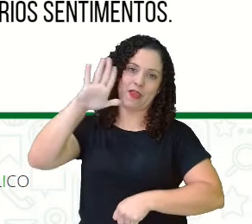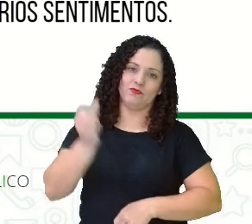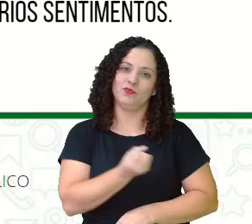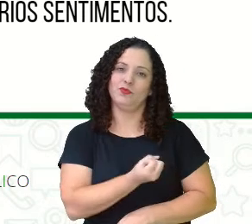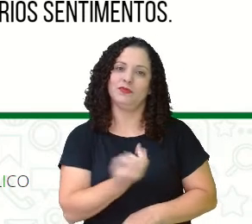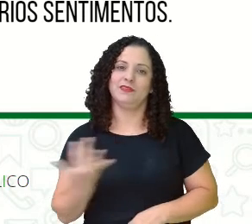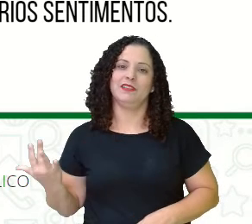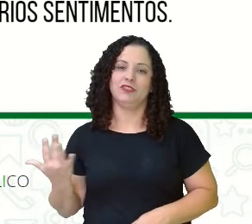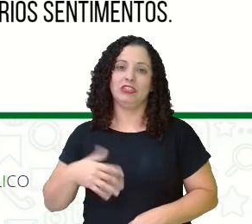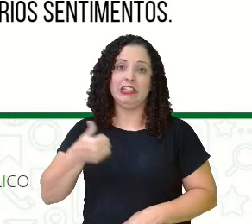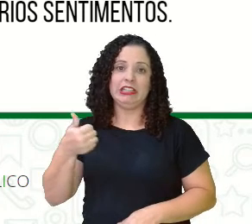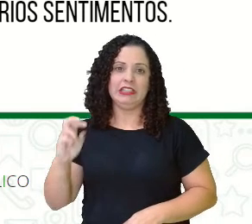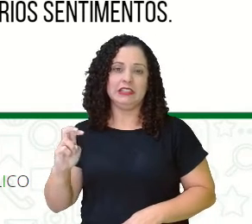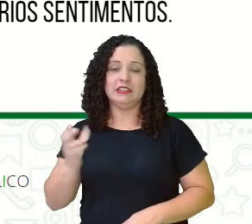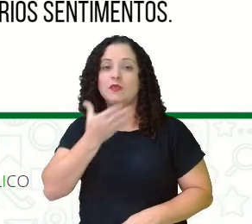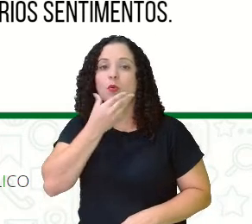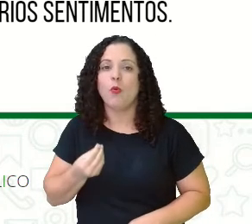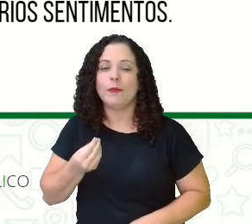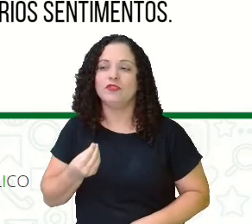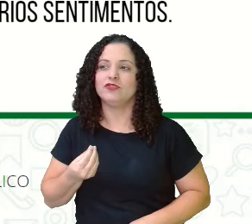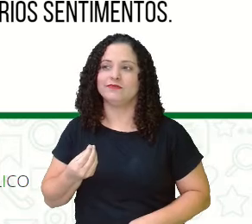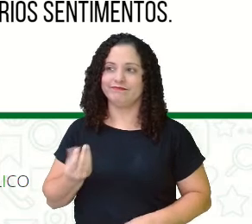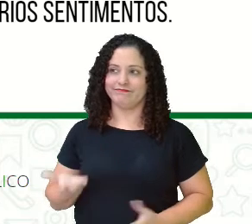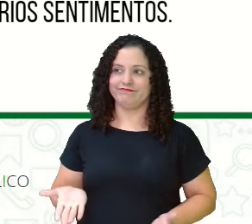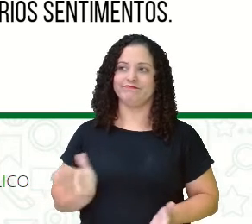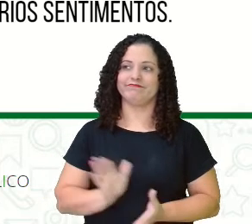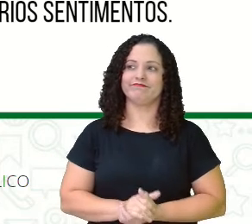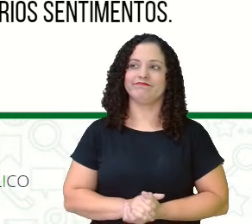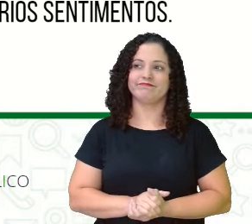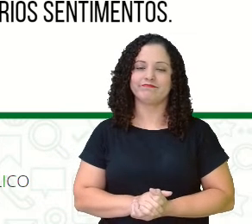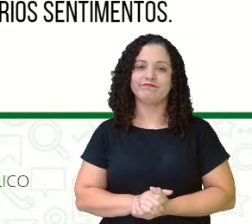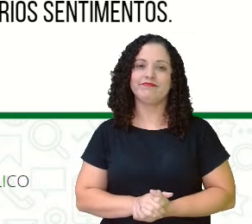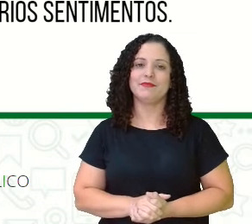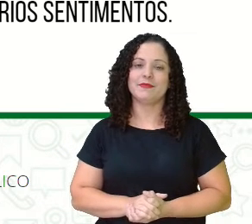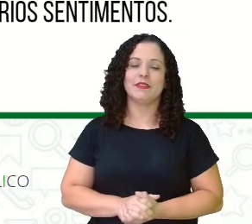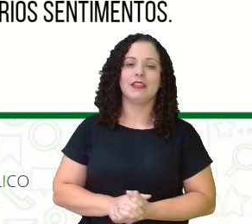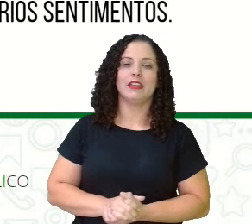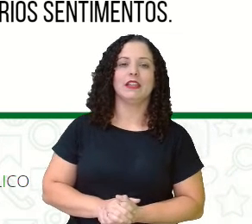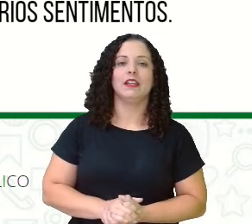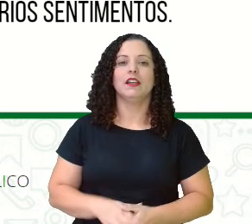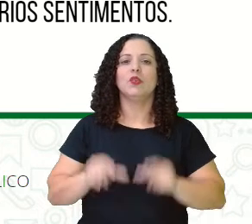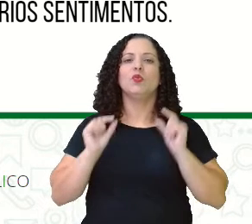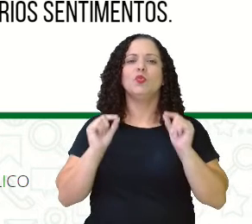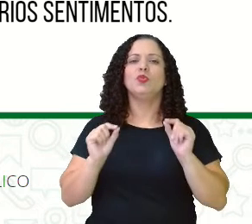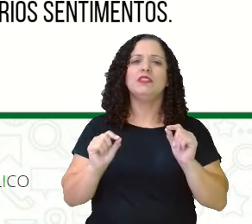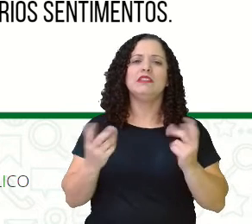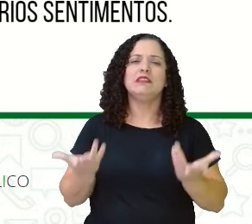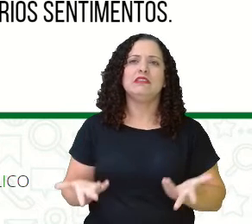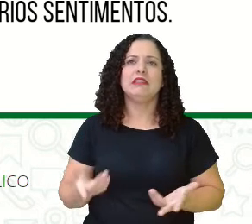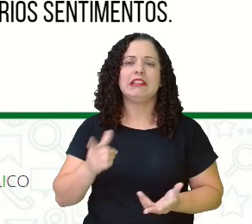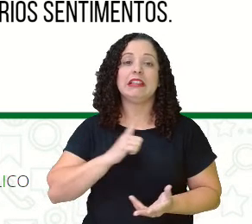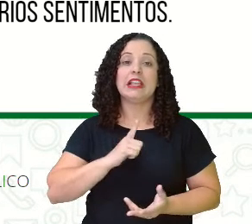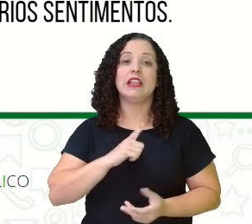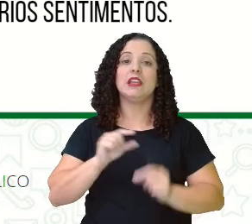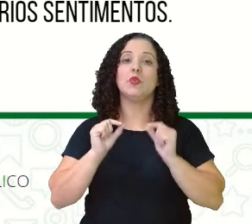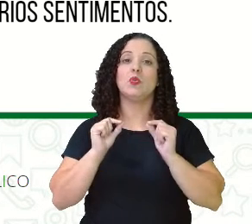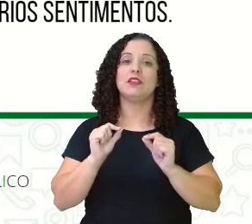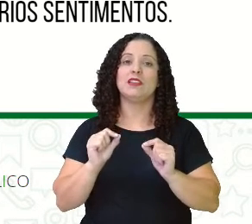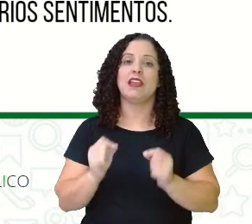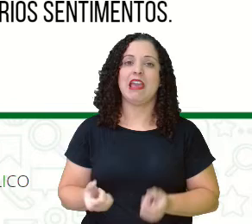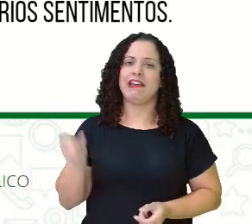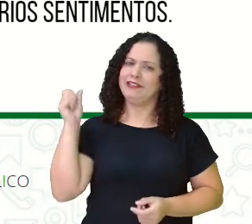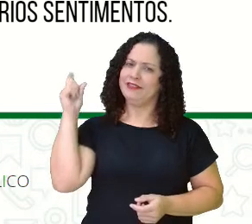mulheres por 100 mil habitantes. Um dos principais motivos é que eles apresentam grande resistência em buscar